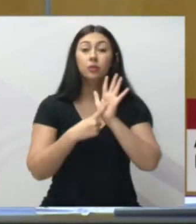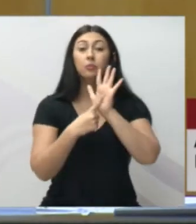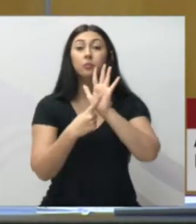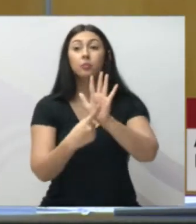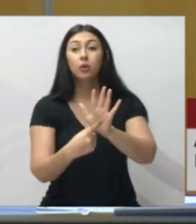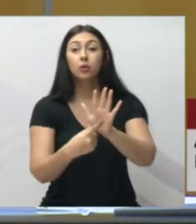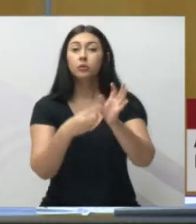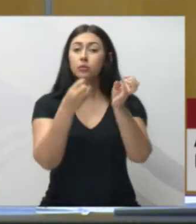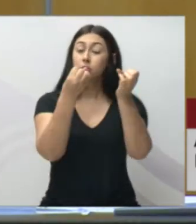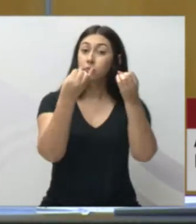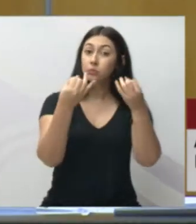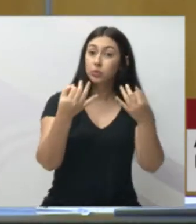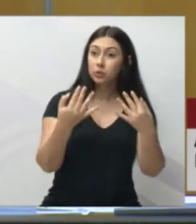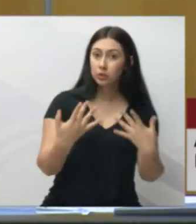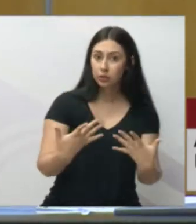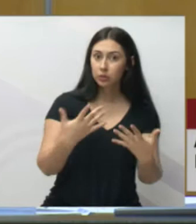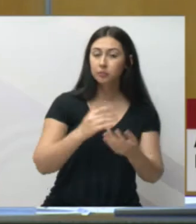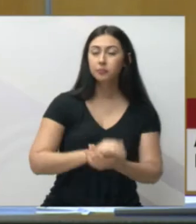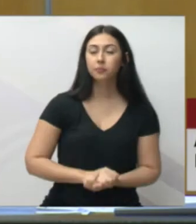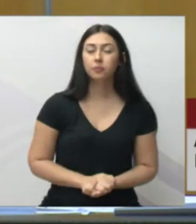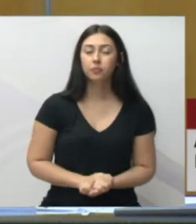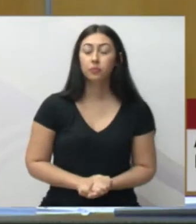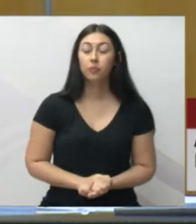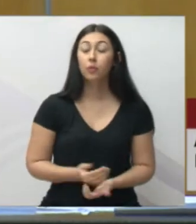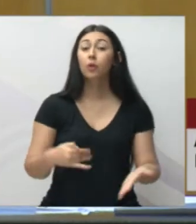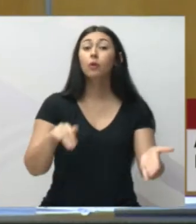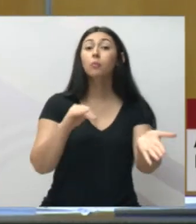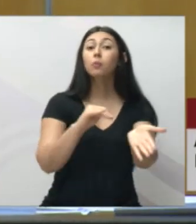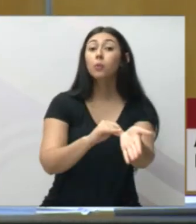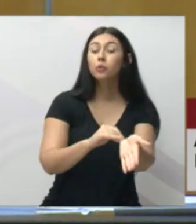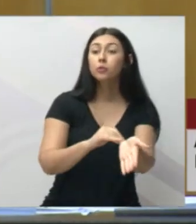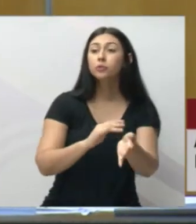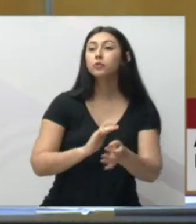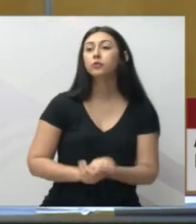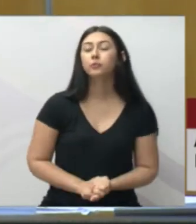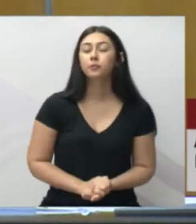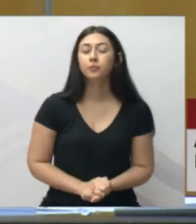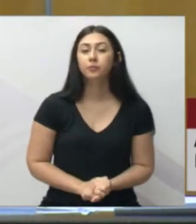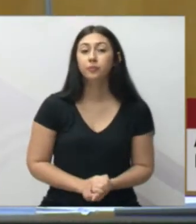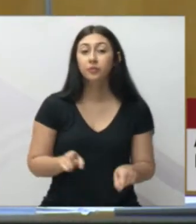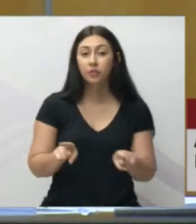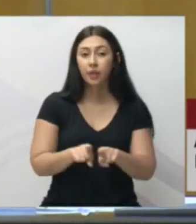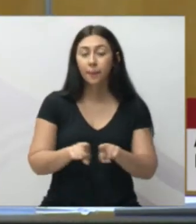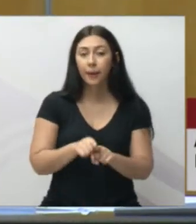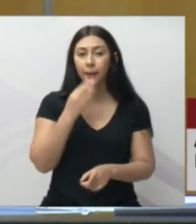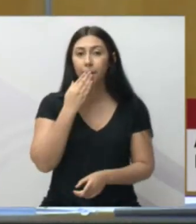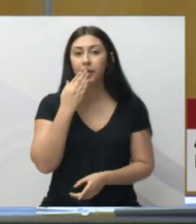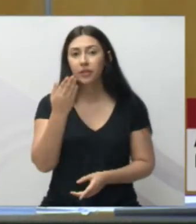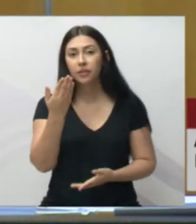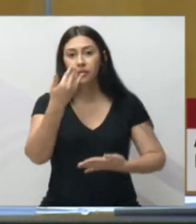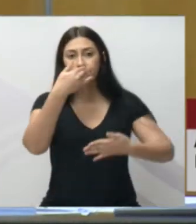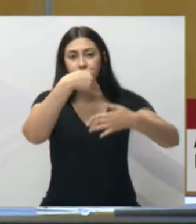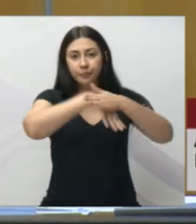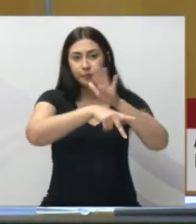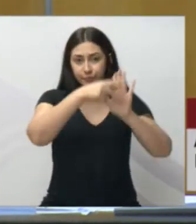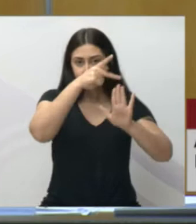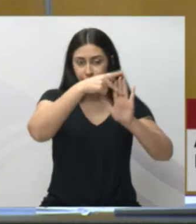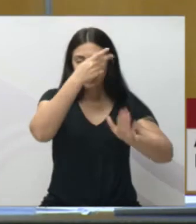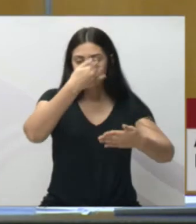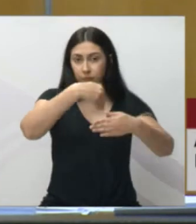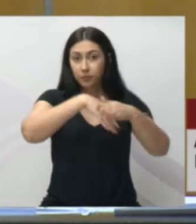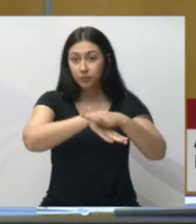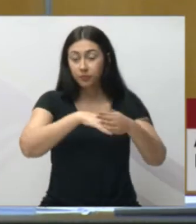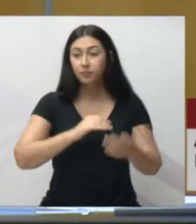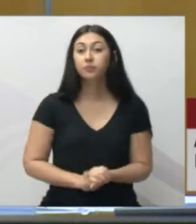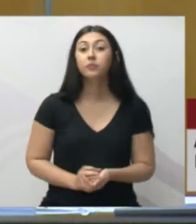da justificativa que o acompanha. Por último, conforme constou expressamente do pedido de arquivamento do projeto anterior, o